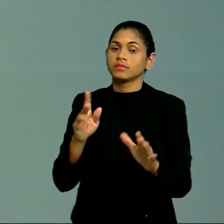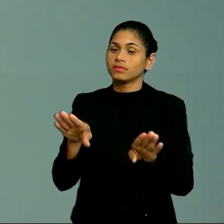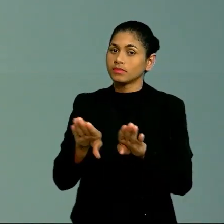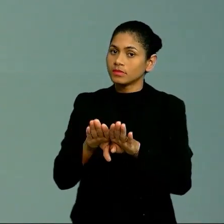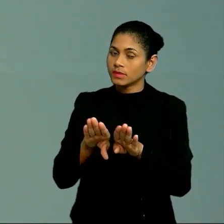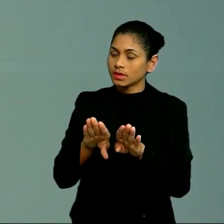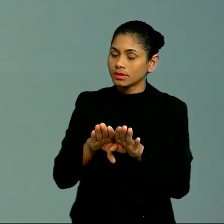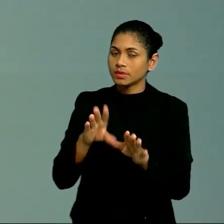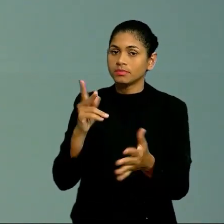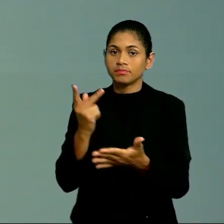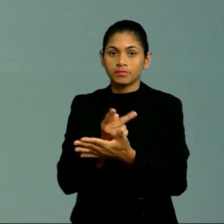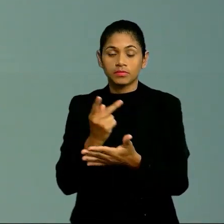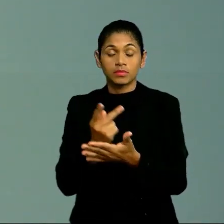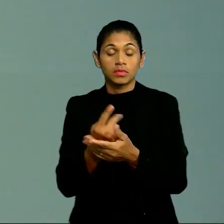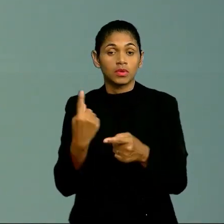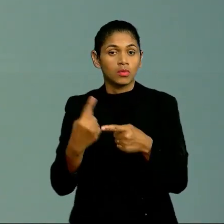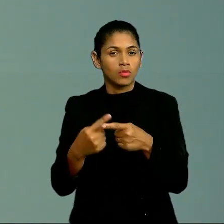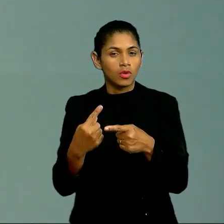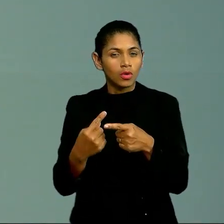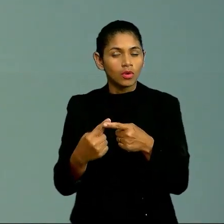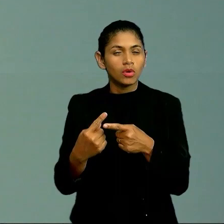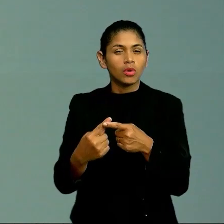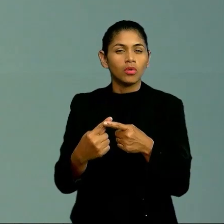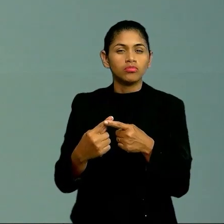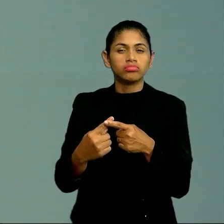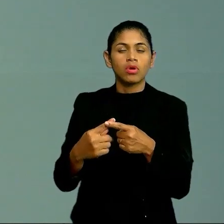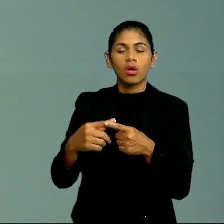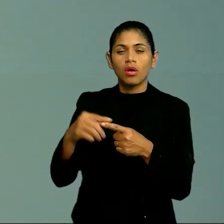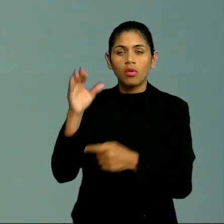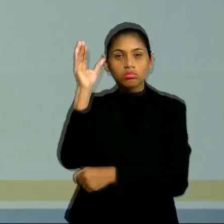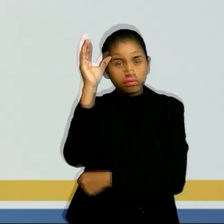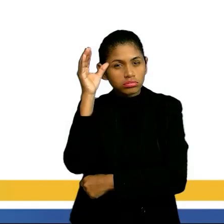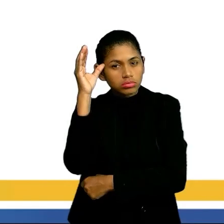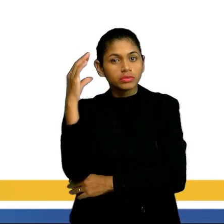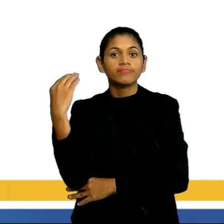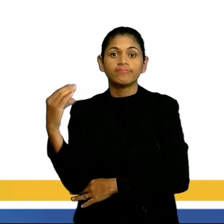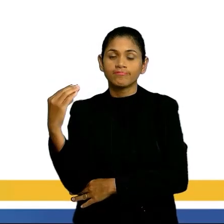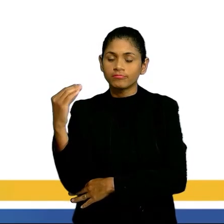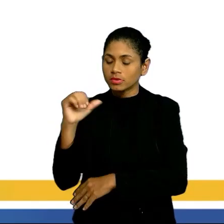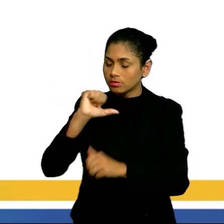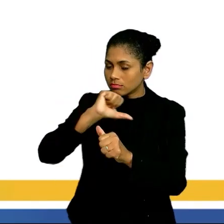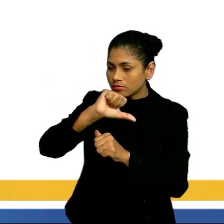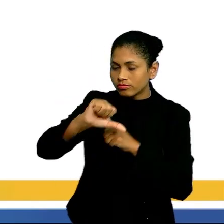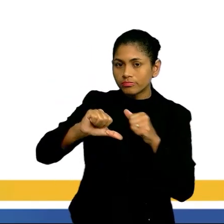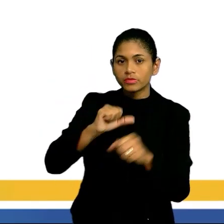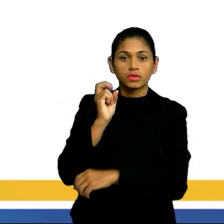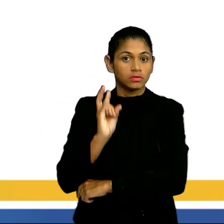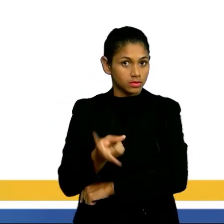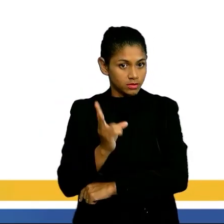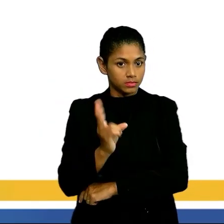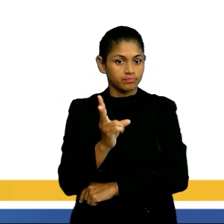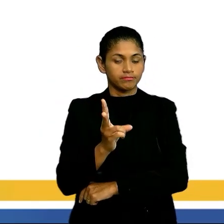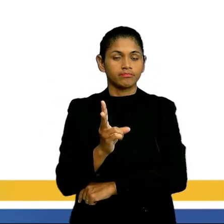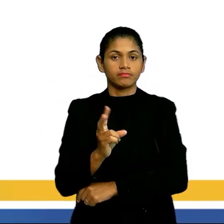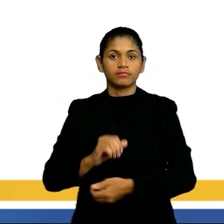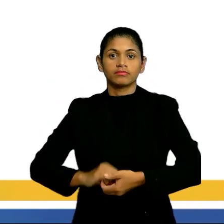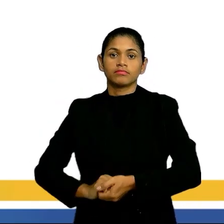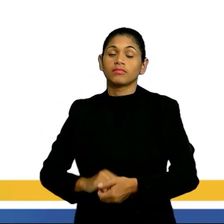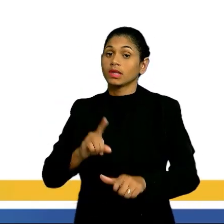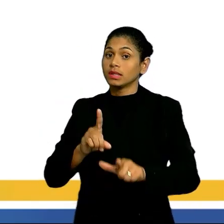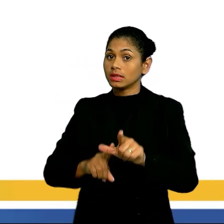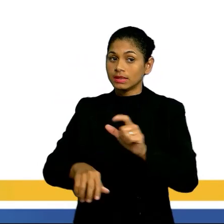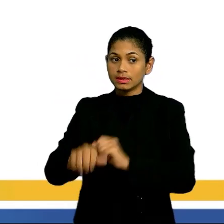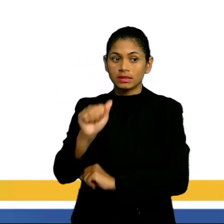os conhecimentos científicos, pessoal, eles estão em constante mudança, tá certo? Então, a alternativa correta, alternativa A,